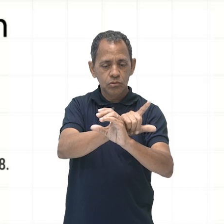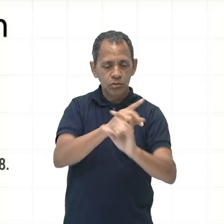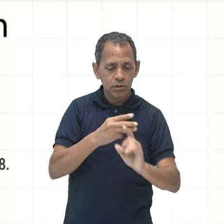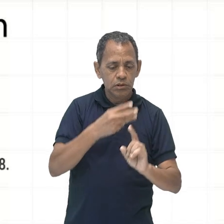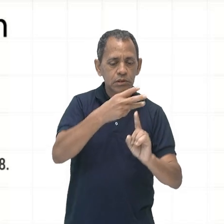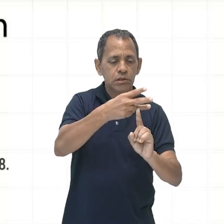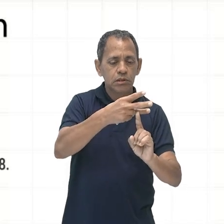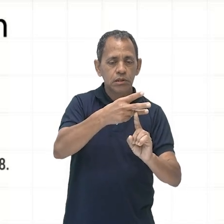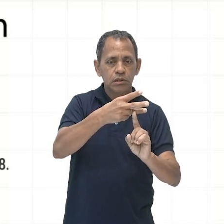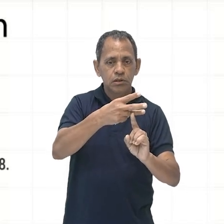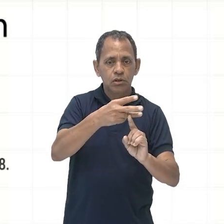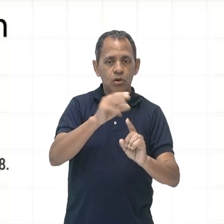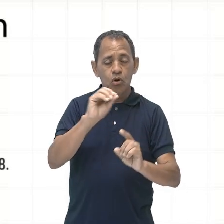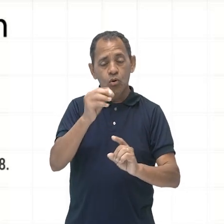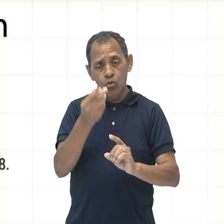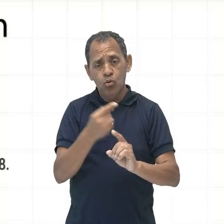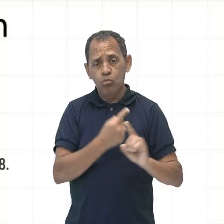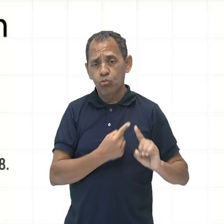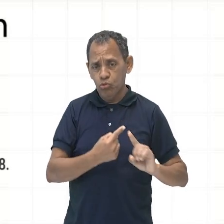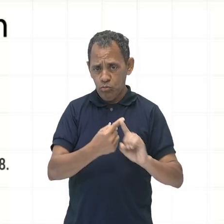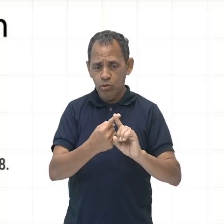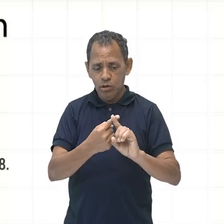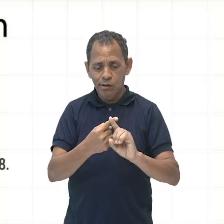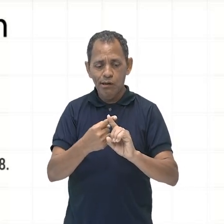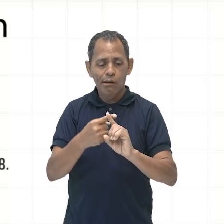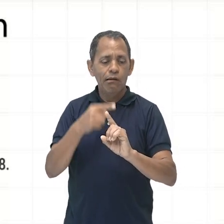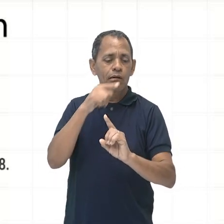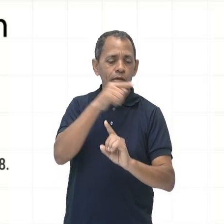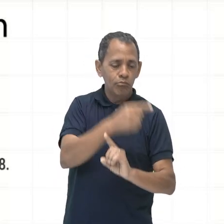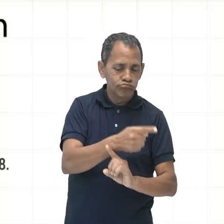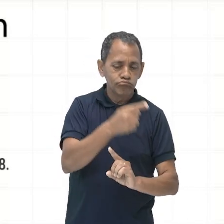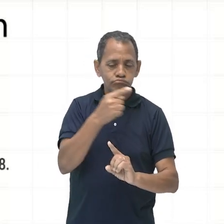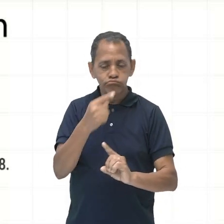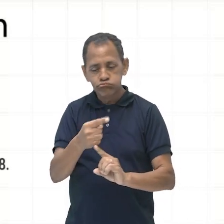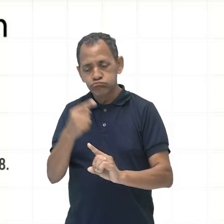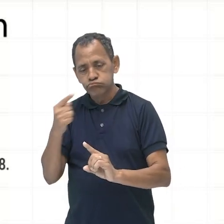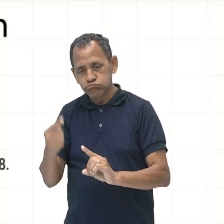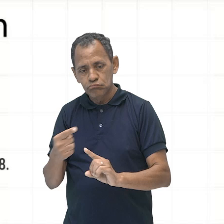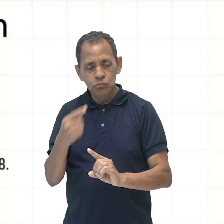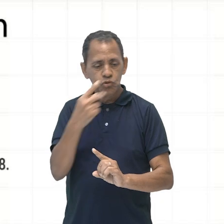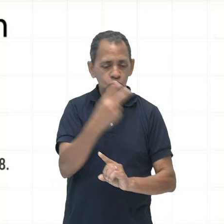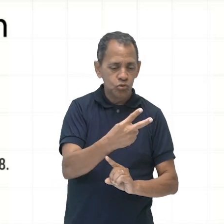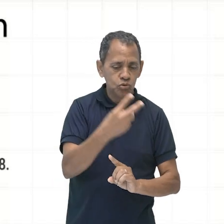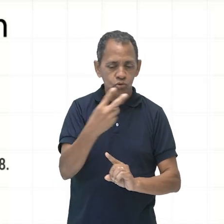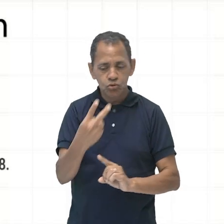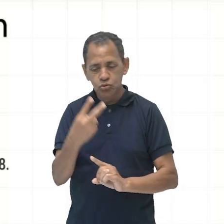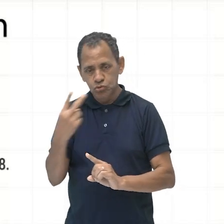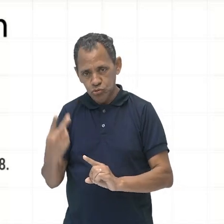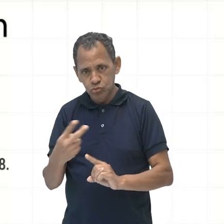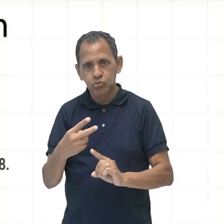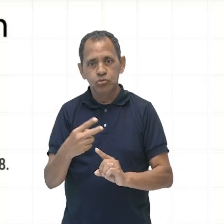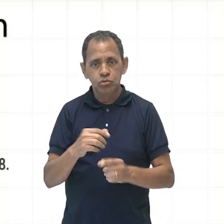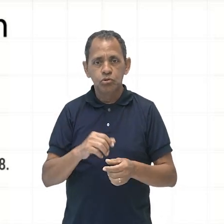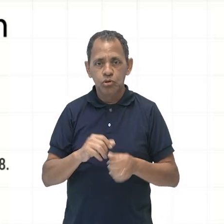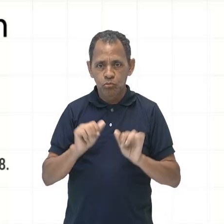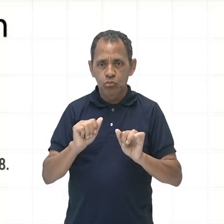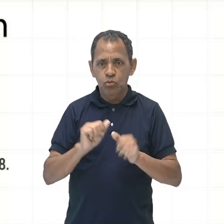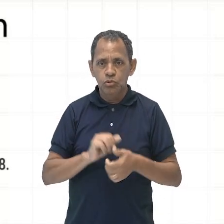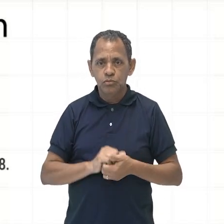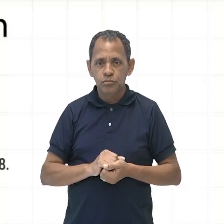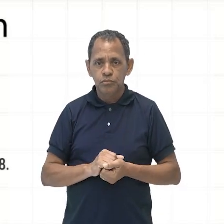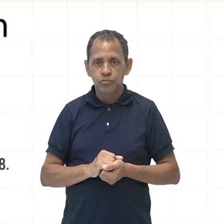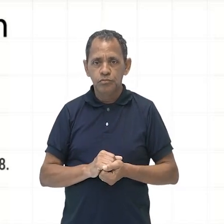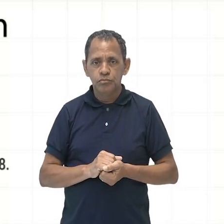Ou também você pode multiplicar aí os 3, 2 vezes 2 vezes 2 vai dar no mesmo. Então, esse volume